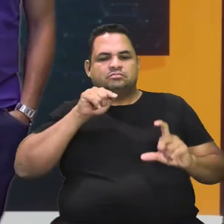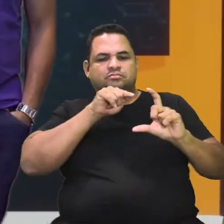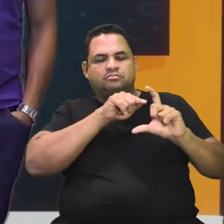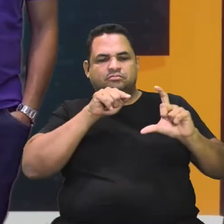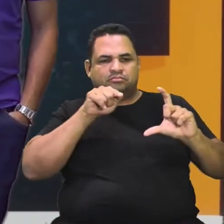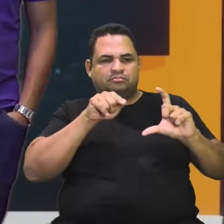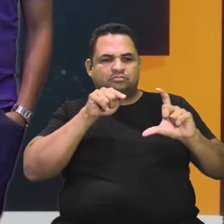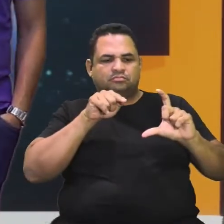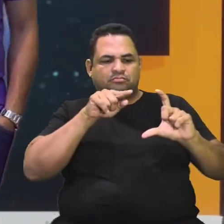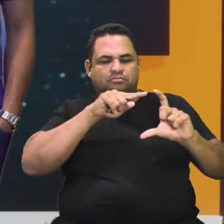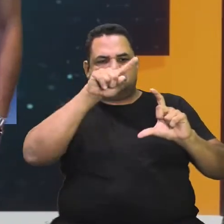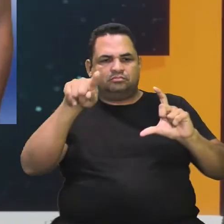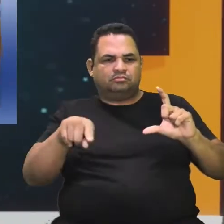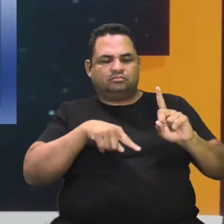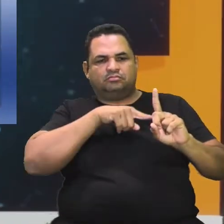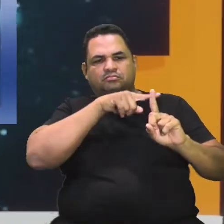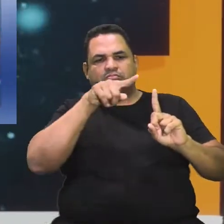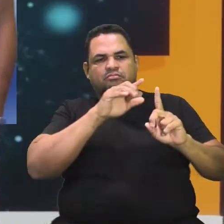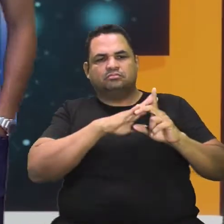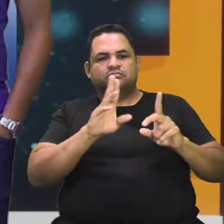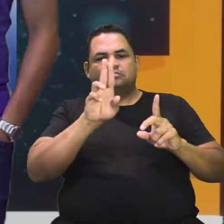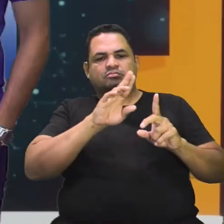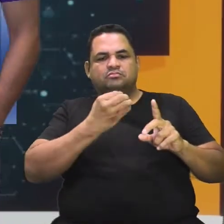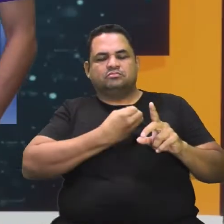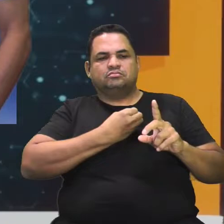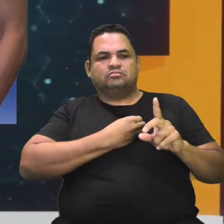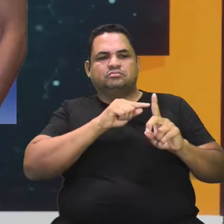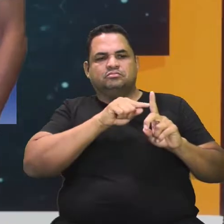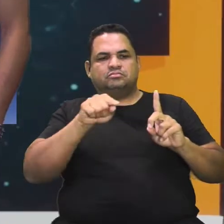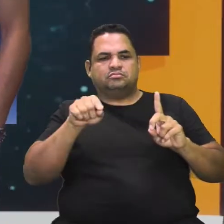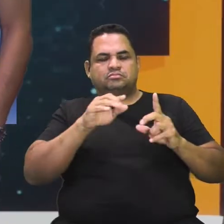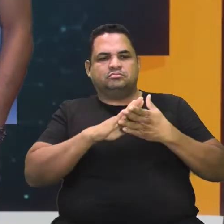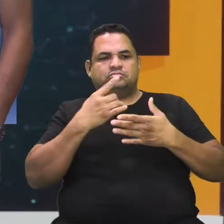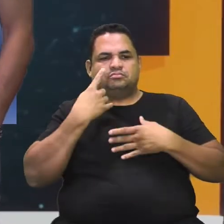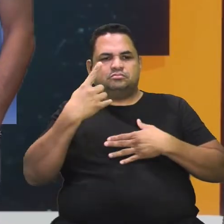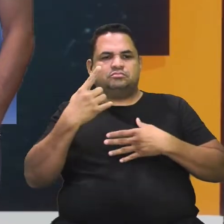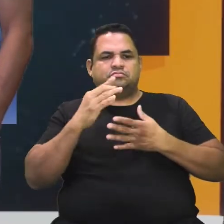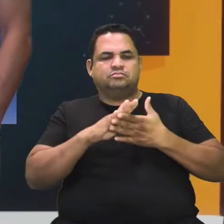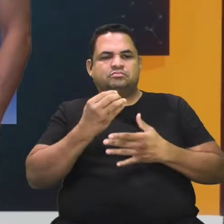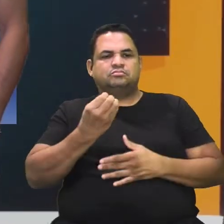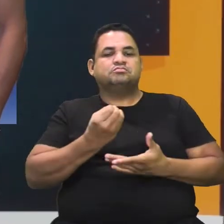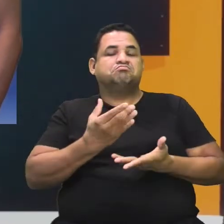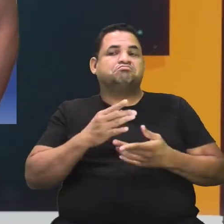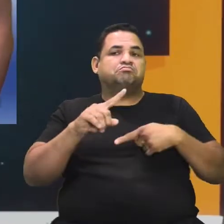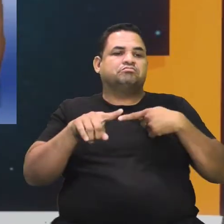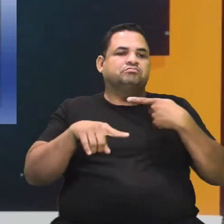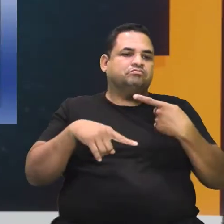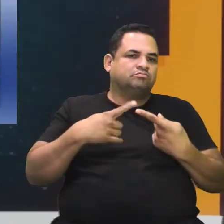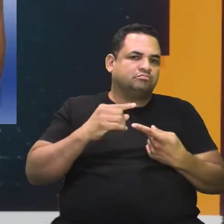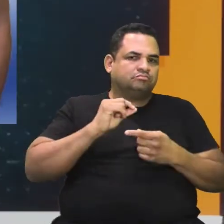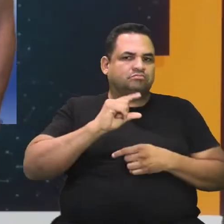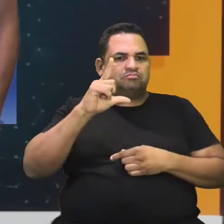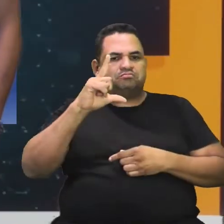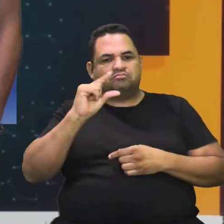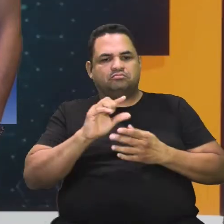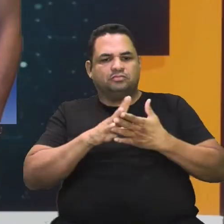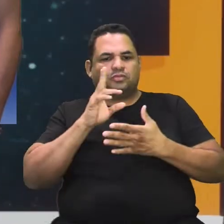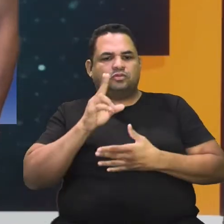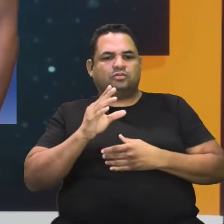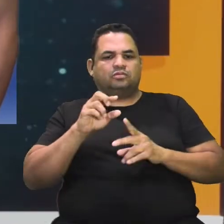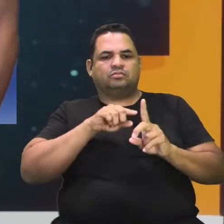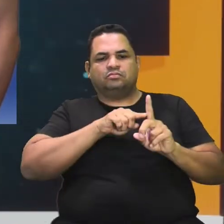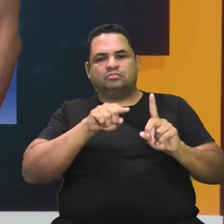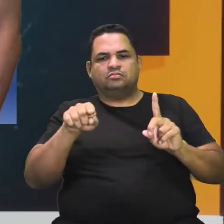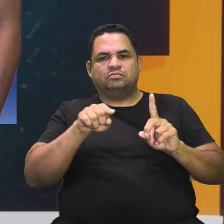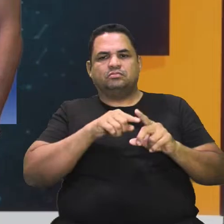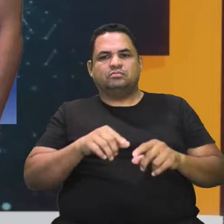da circunferência e usando os coeficientes da reta ali para você verificar esse valor. E aí você vai ver se é maior, menor ou igual ao